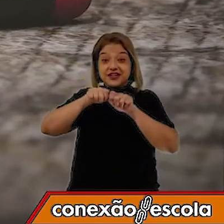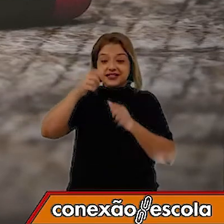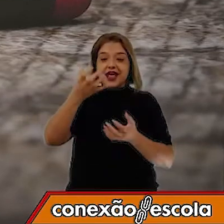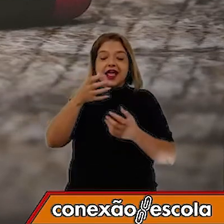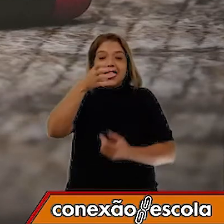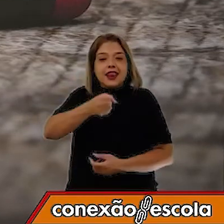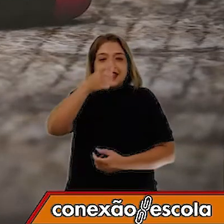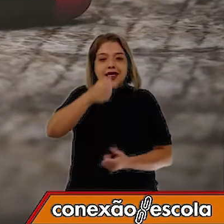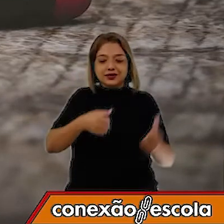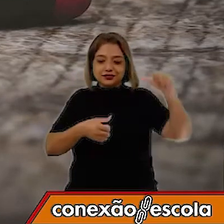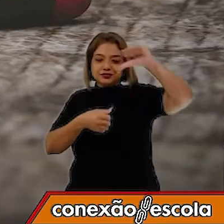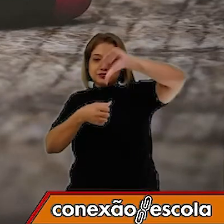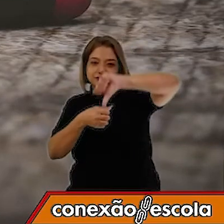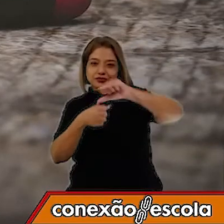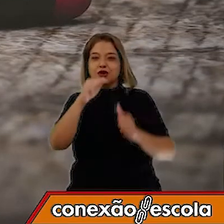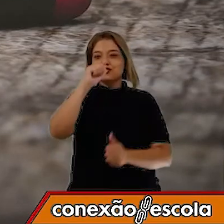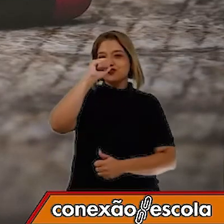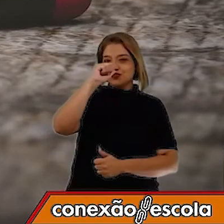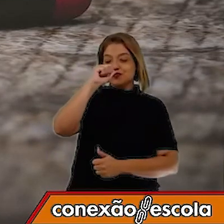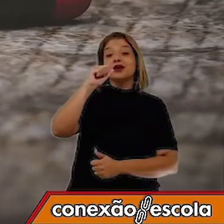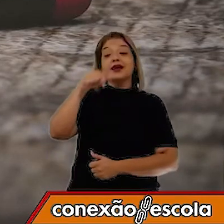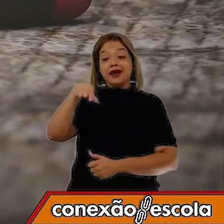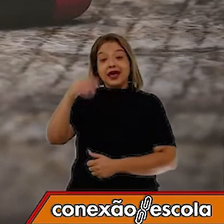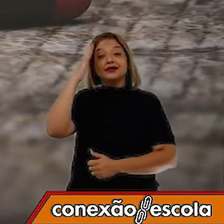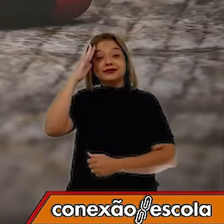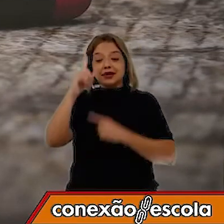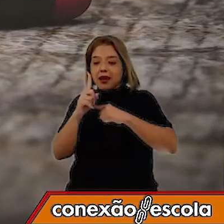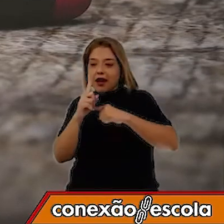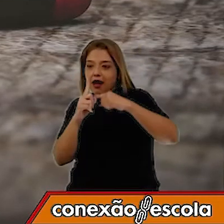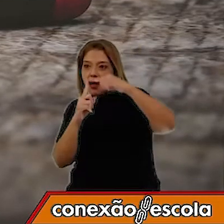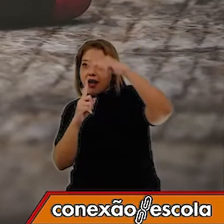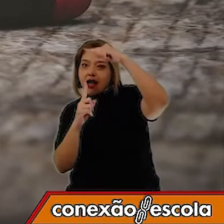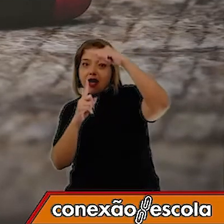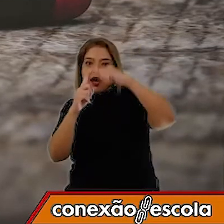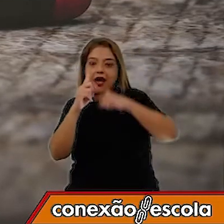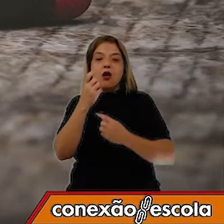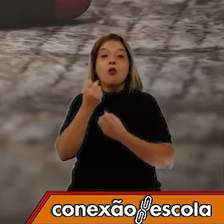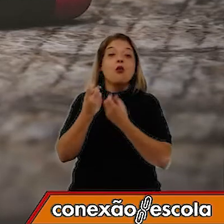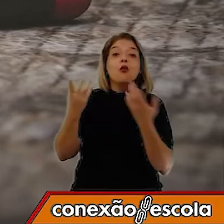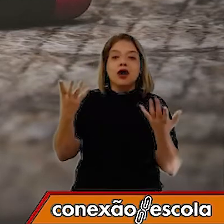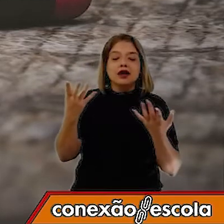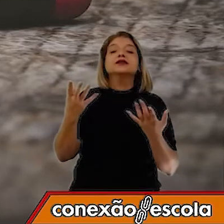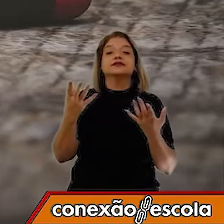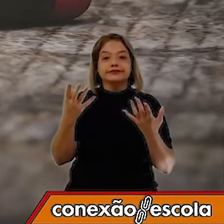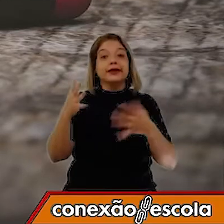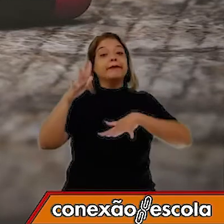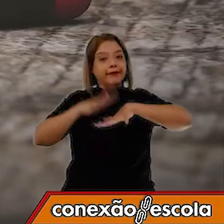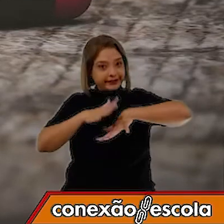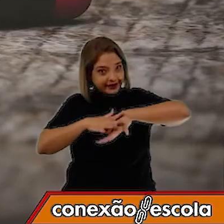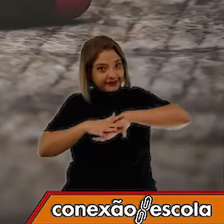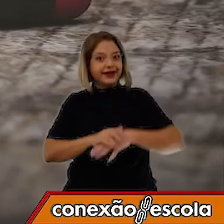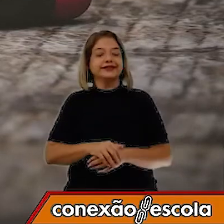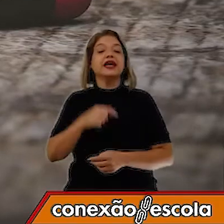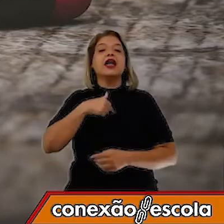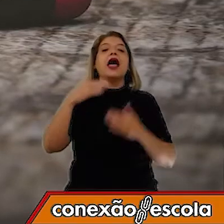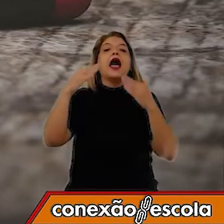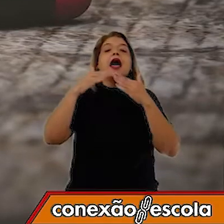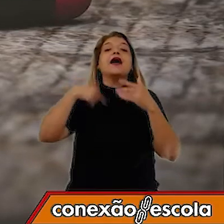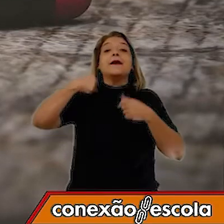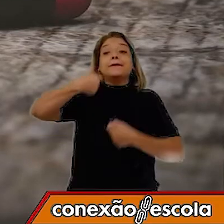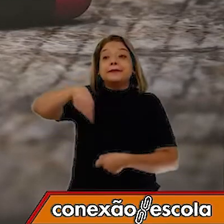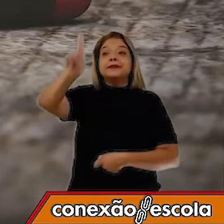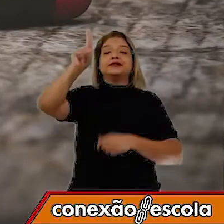tomar leite, ml. Matemática. Mas eu começo a ir para a escola. O caminho que você faz da